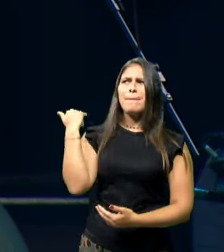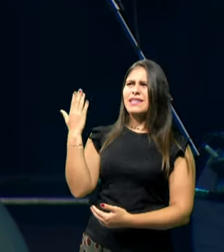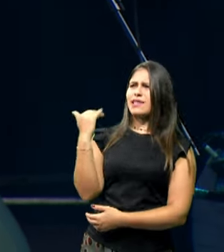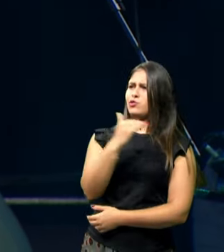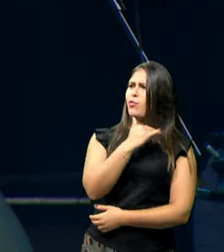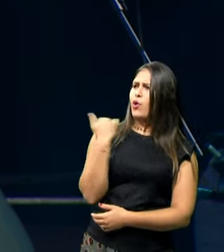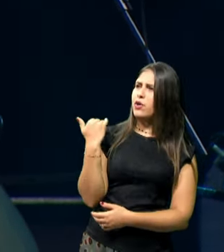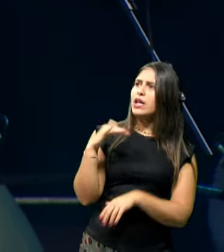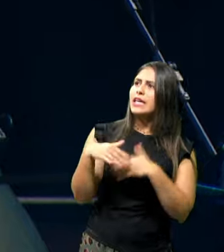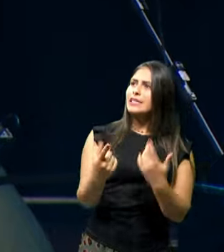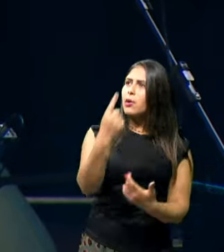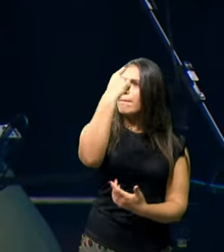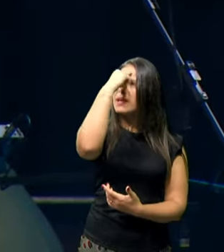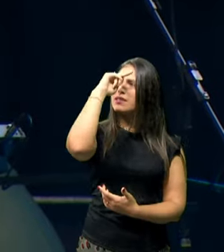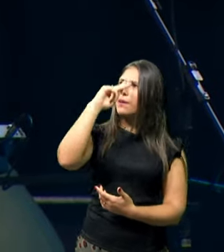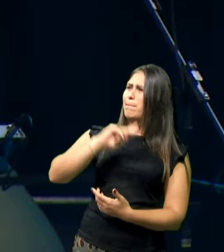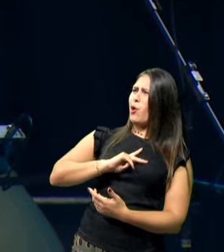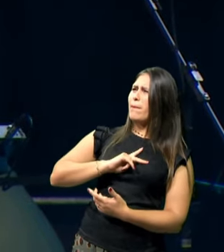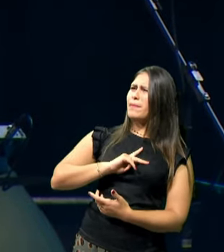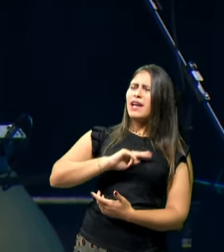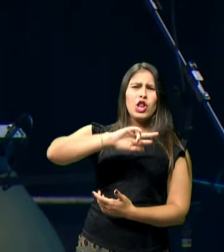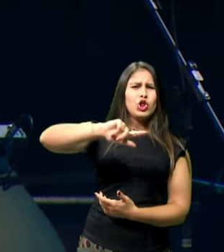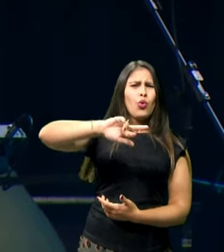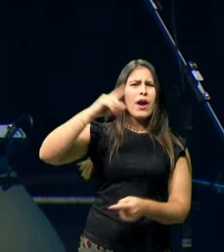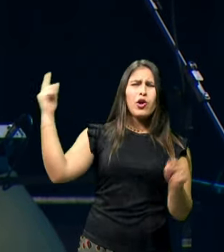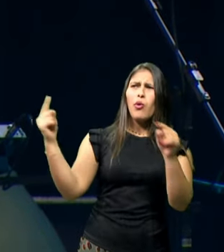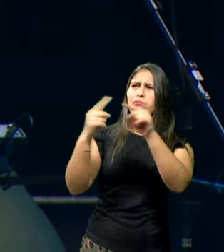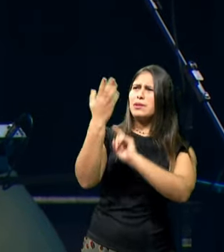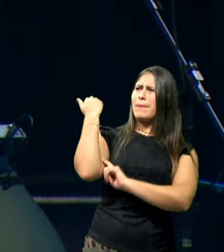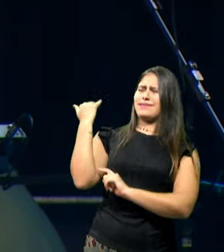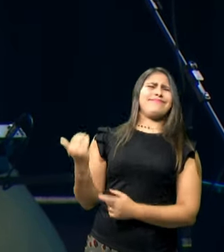você não é o que você pensa ser. Dá até crise existencial essa porcaria.